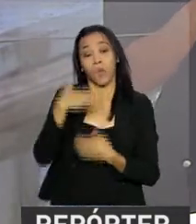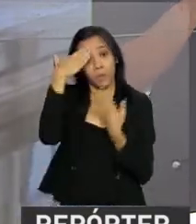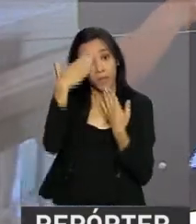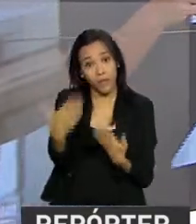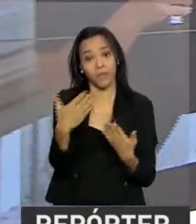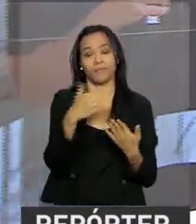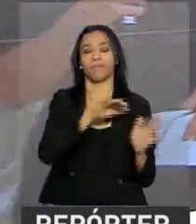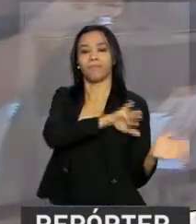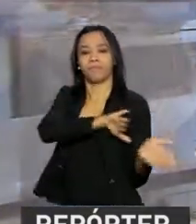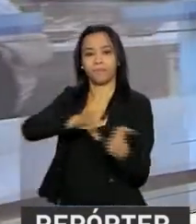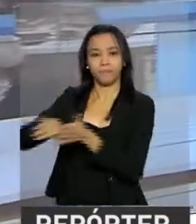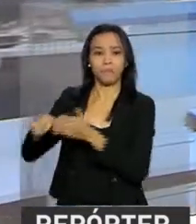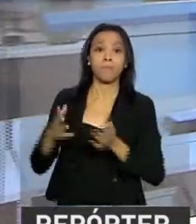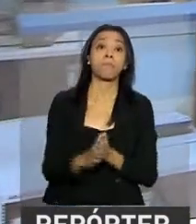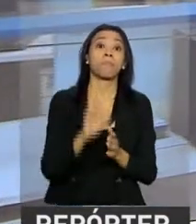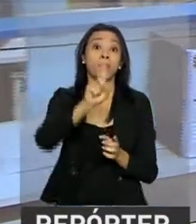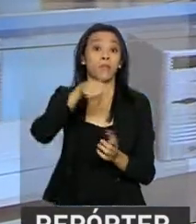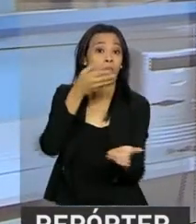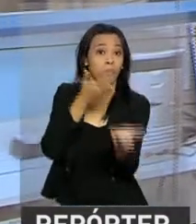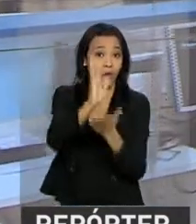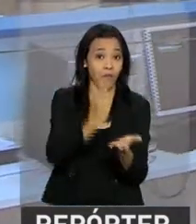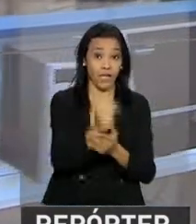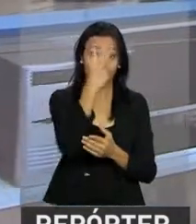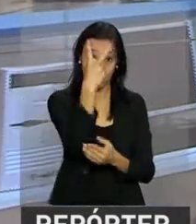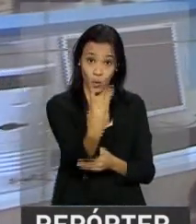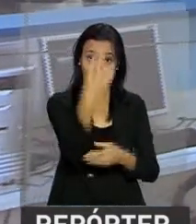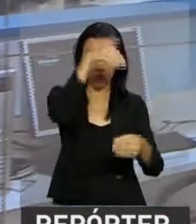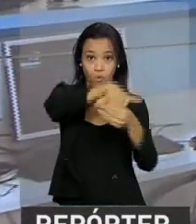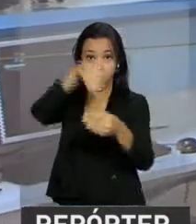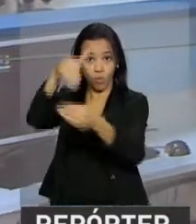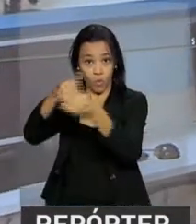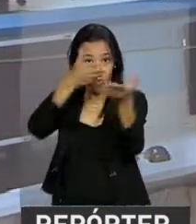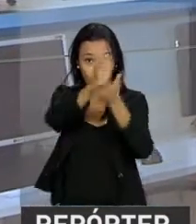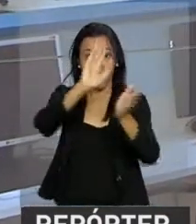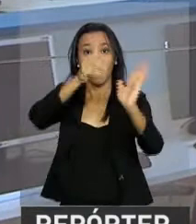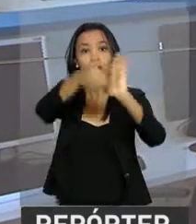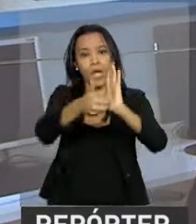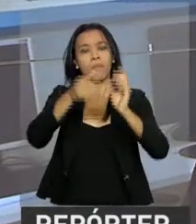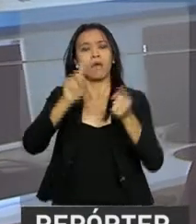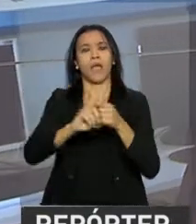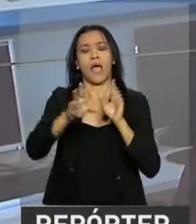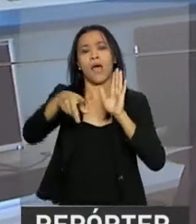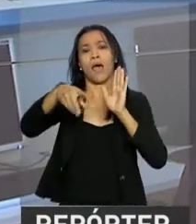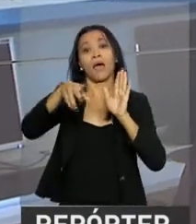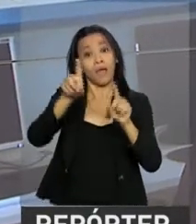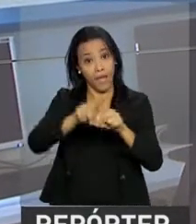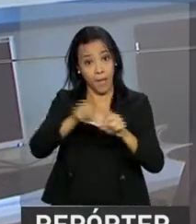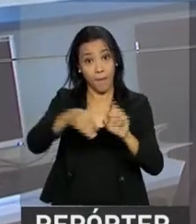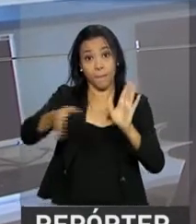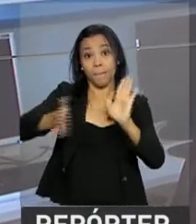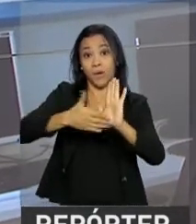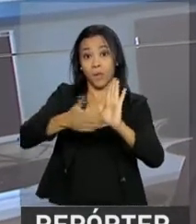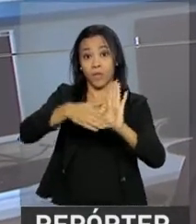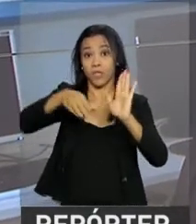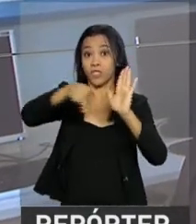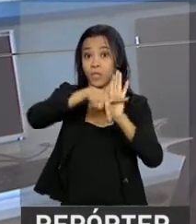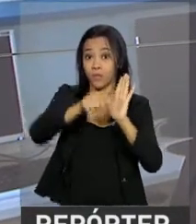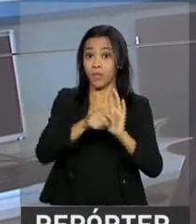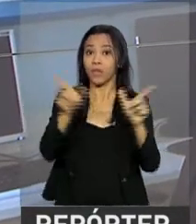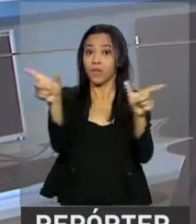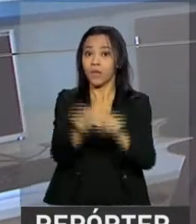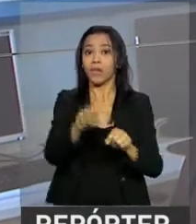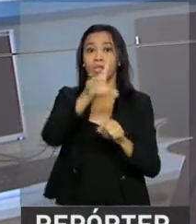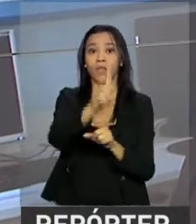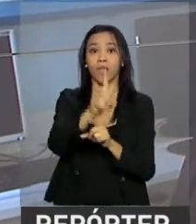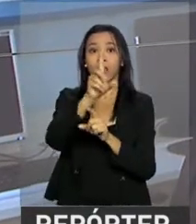vivo. Após ser aprovada em dois turnos na Câmara dos Deputados, a proposta de emenda à Constituição que atualiza a DRU, a